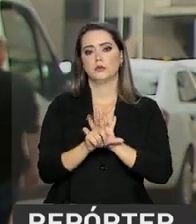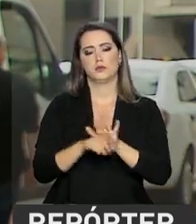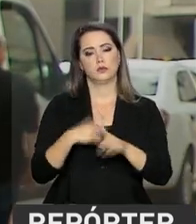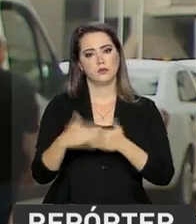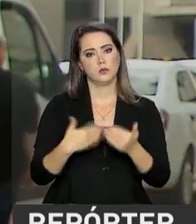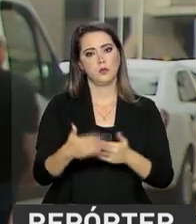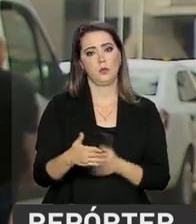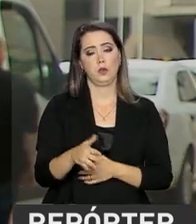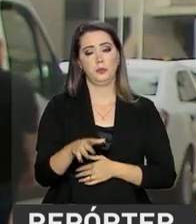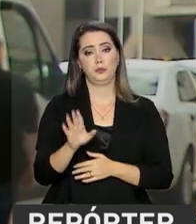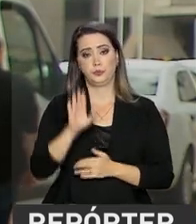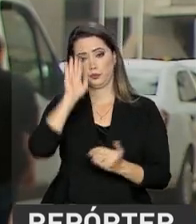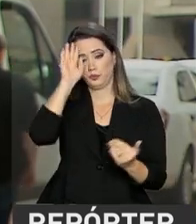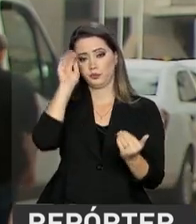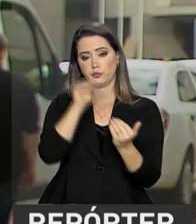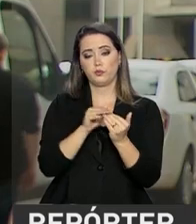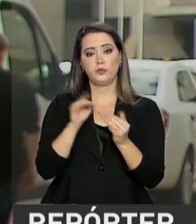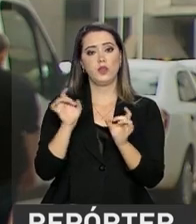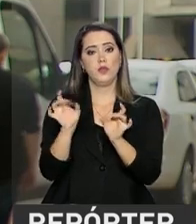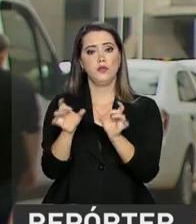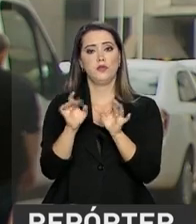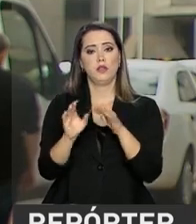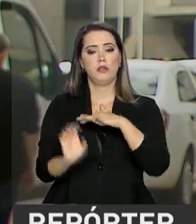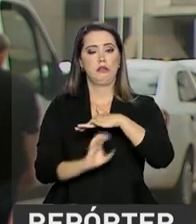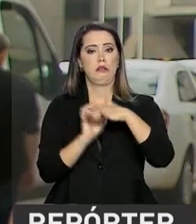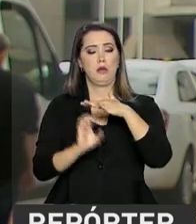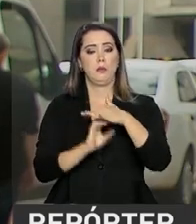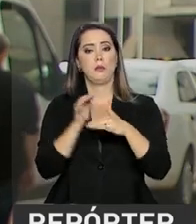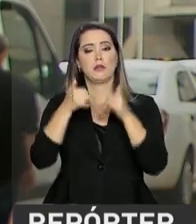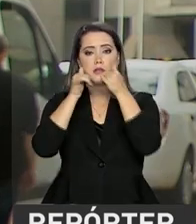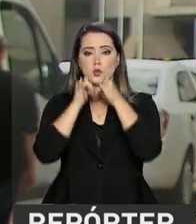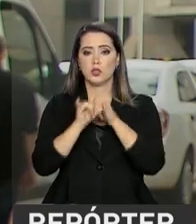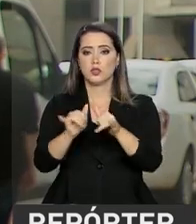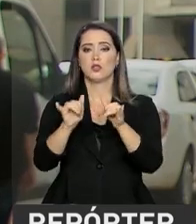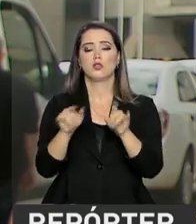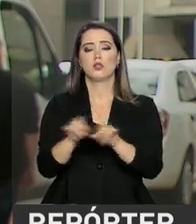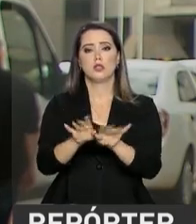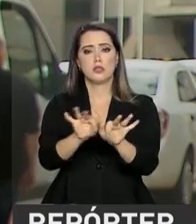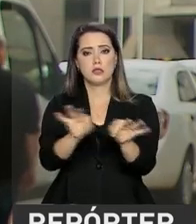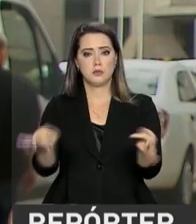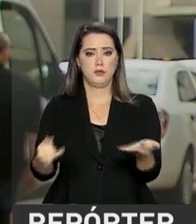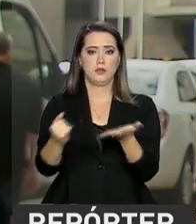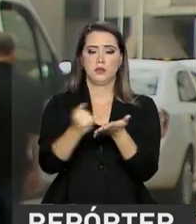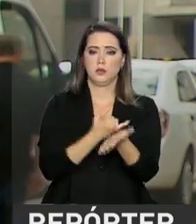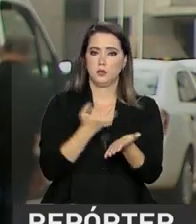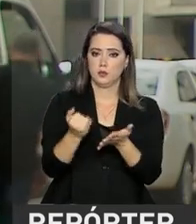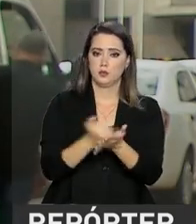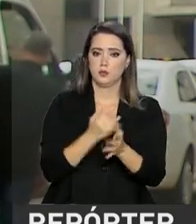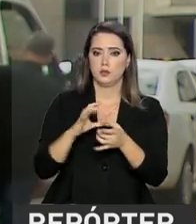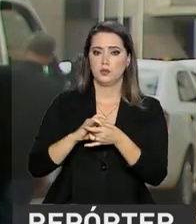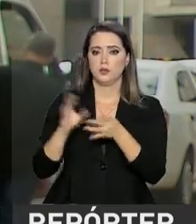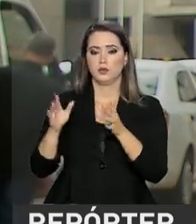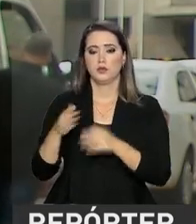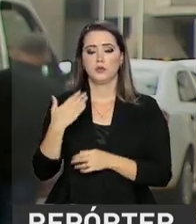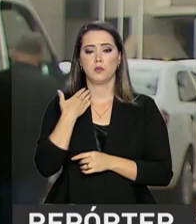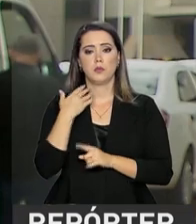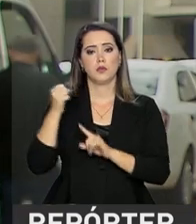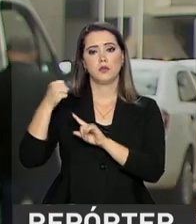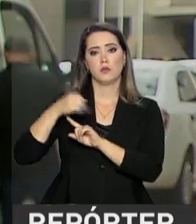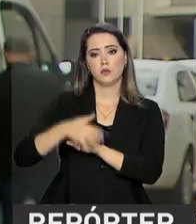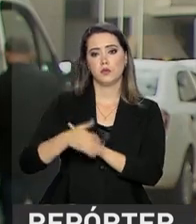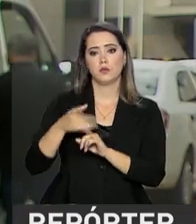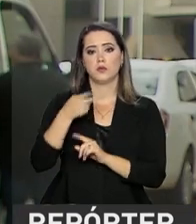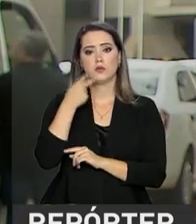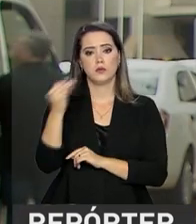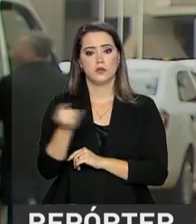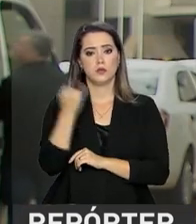a privatização da Eletrobras e projetos como o de simplificação tributária e o que dá autonomia ao Banco Central. Guardia